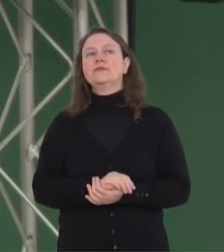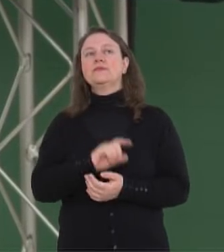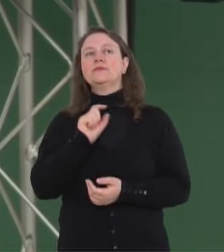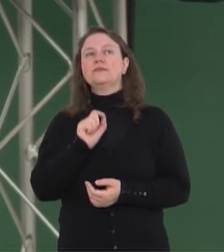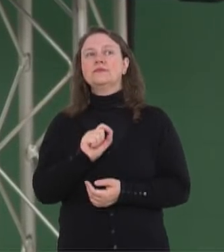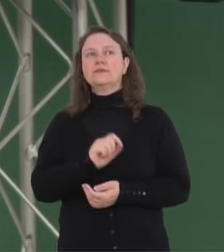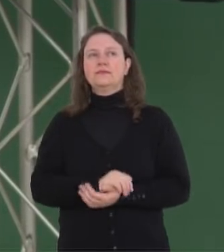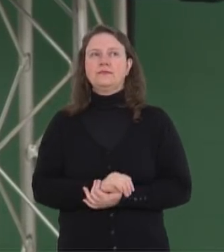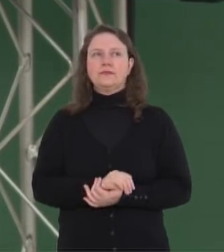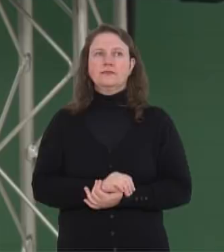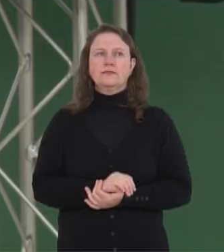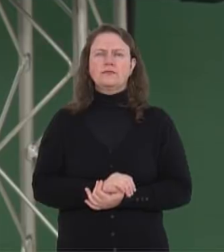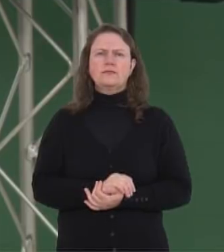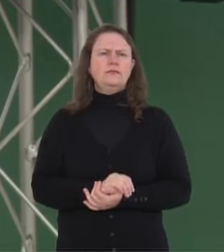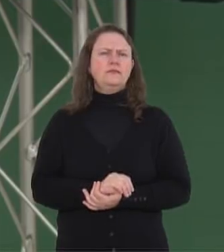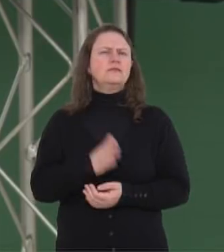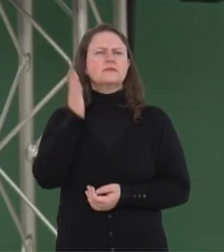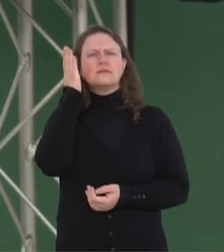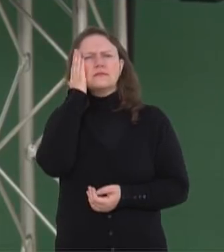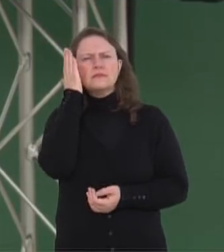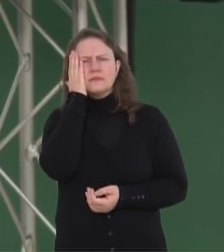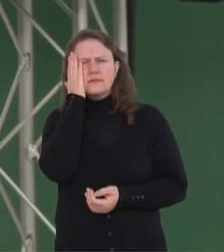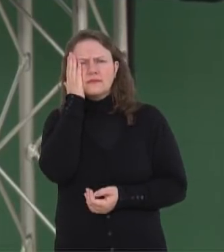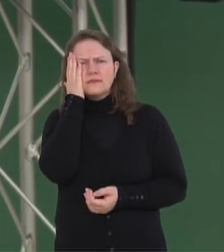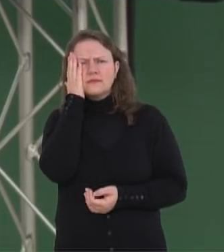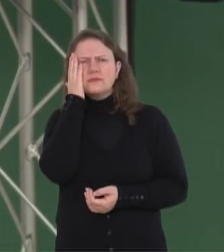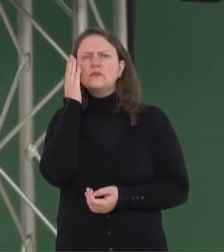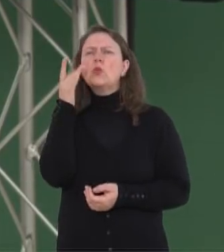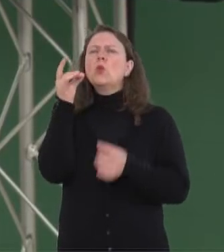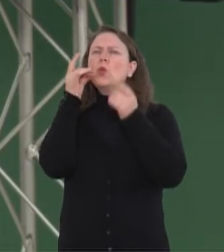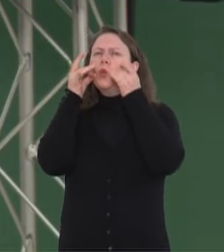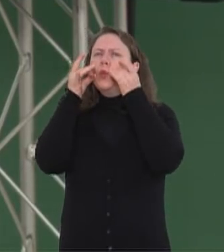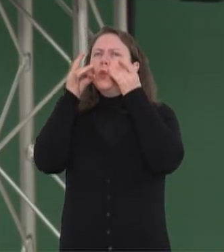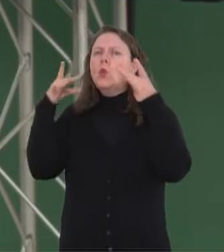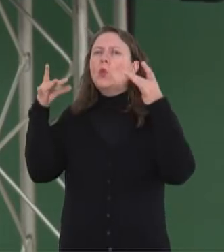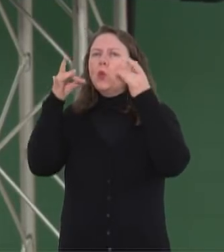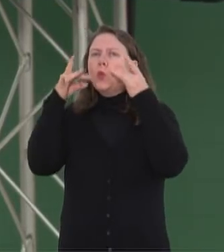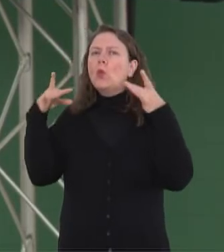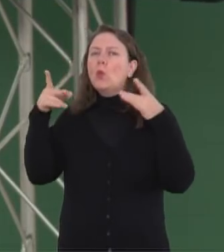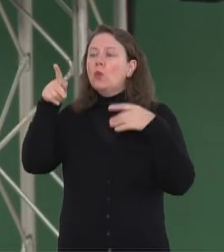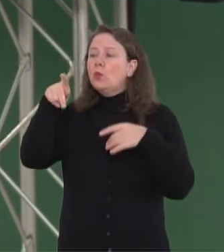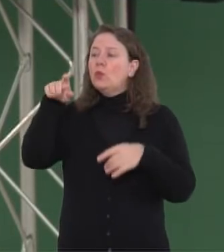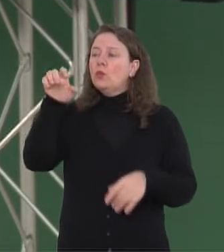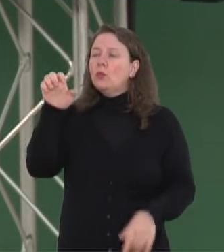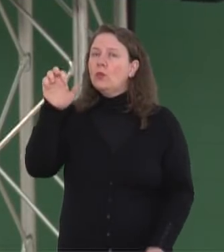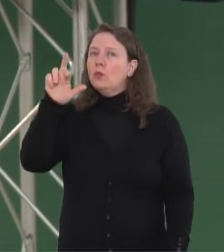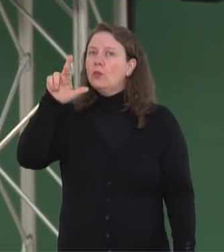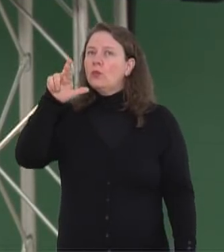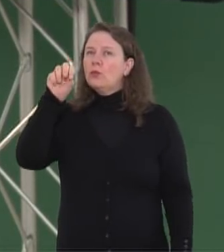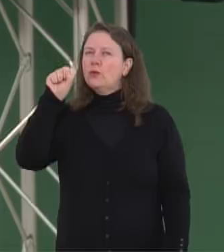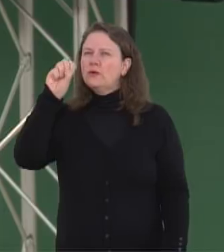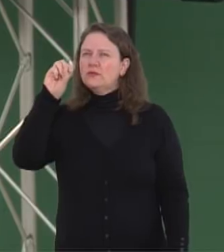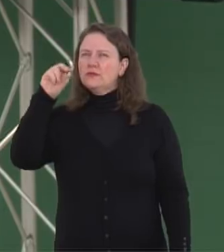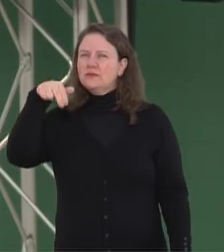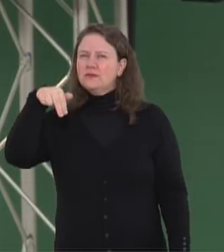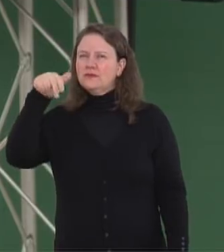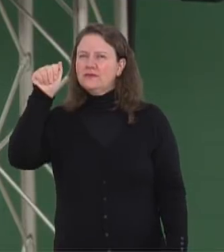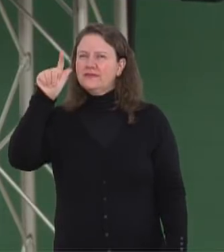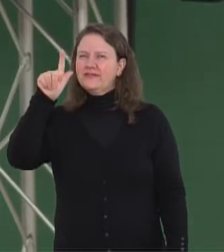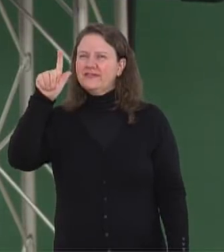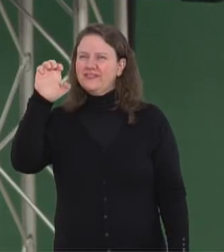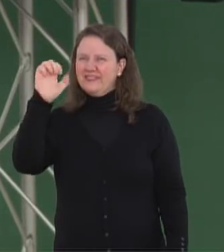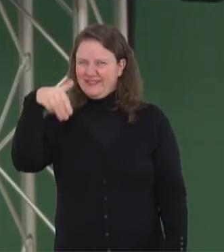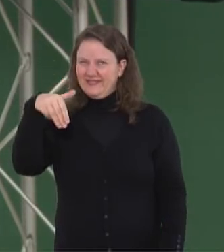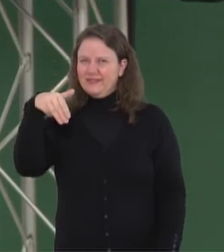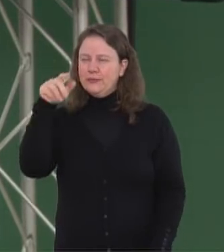about him? O que vocês sabem sobre ele? Lembram? Olha só esse olharzinho.